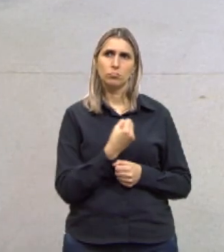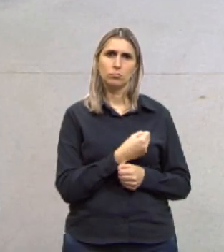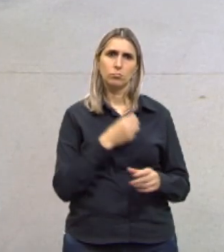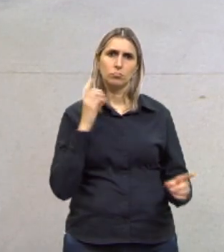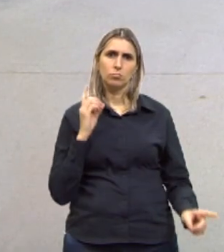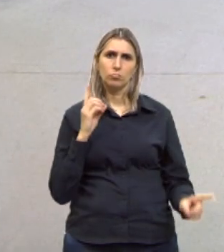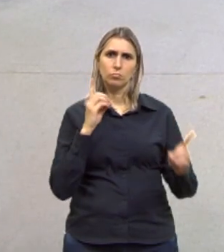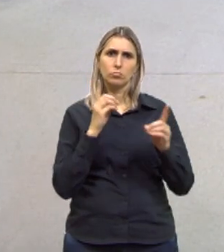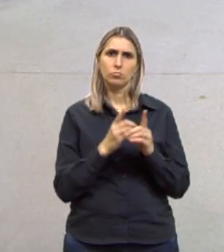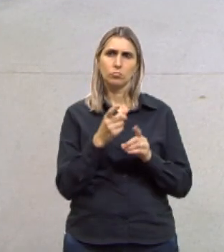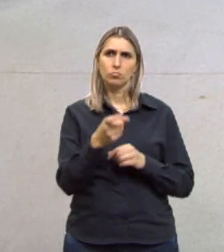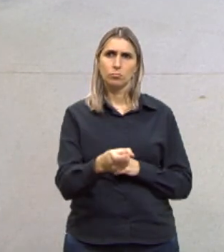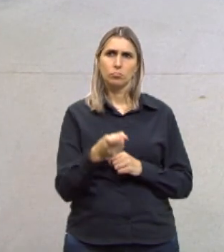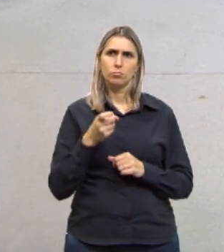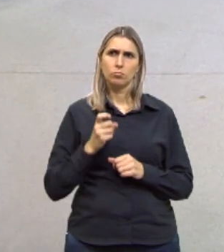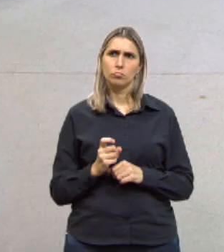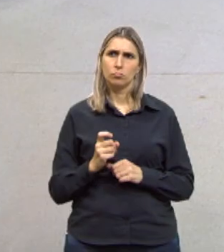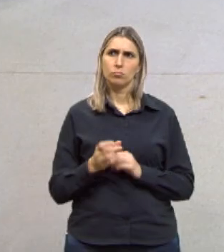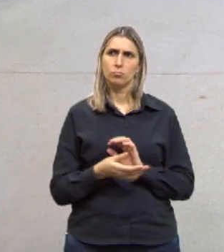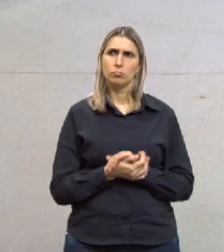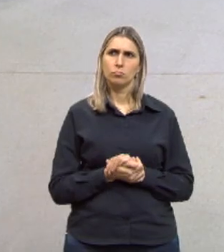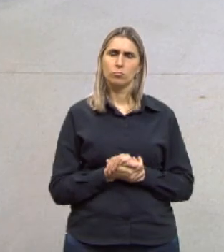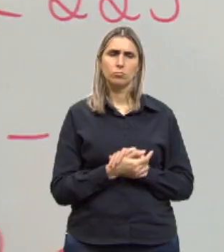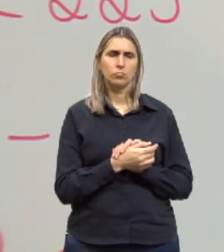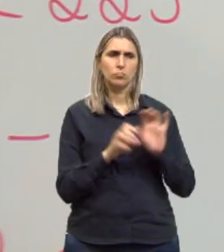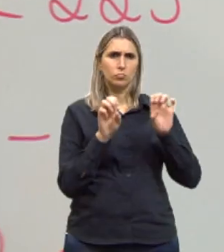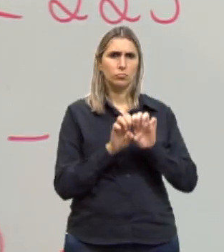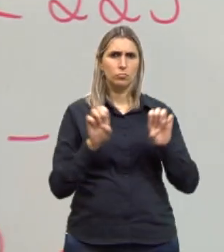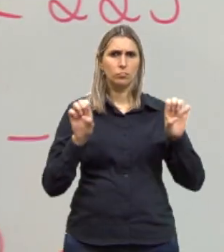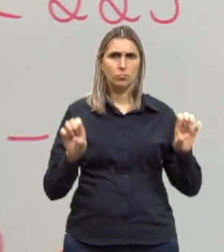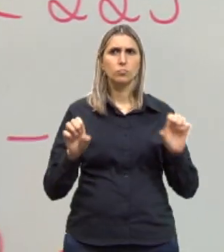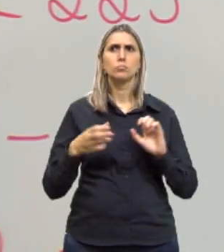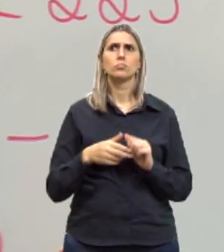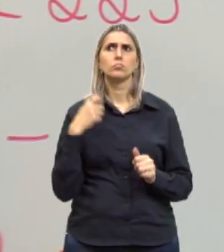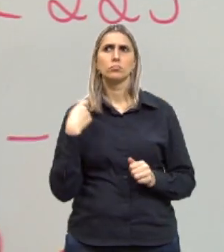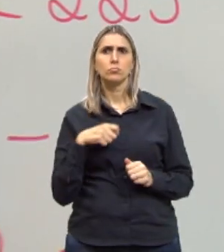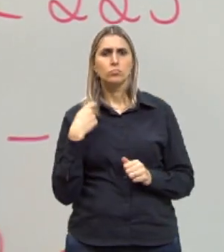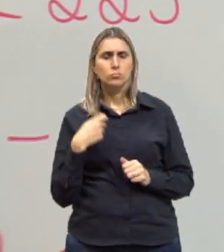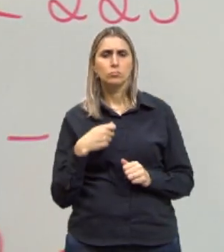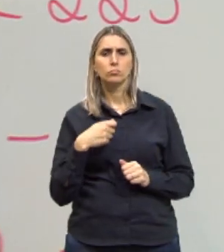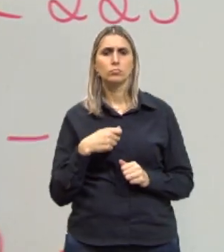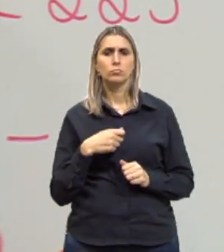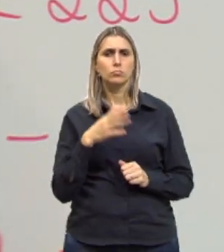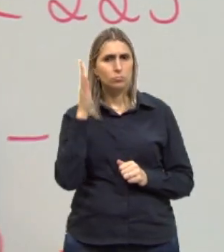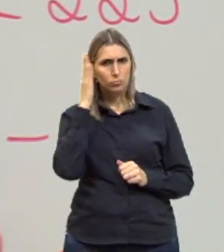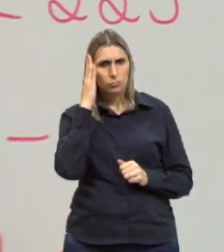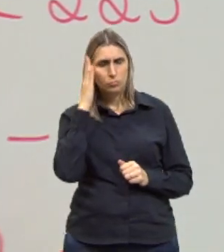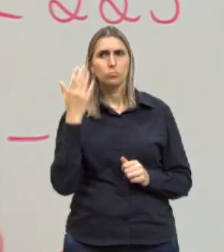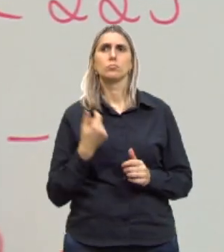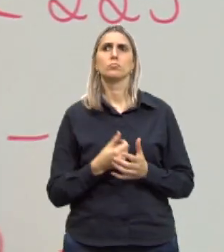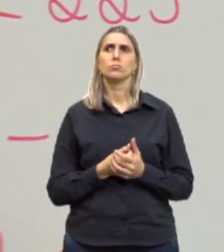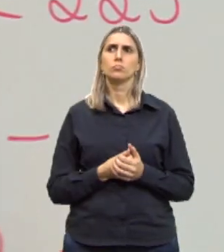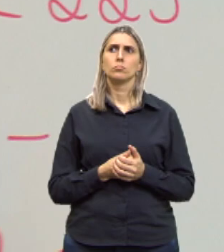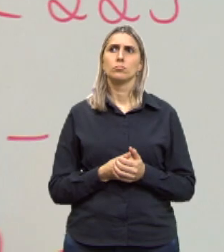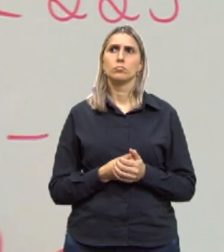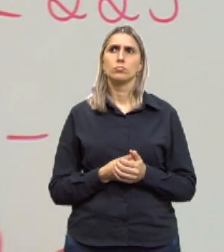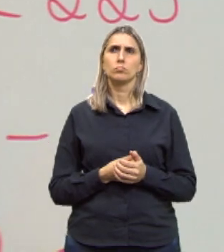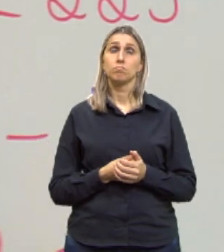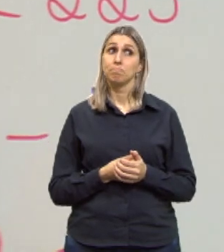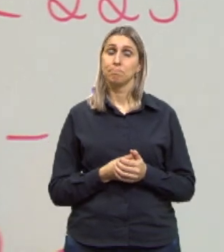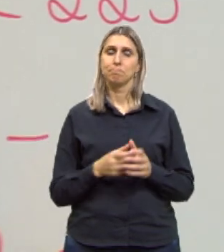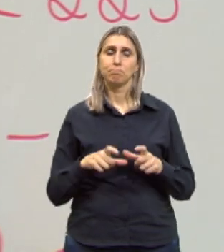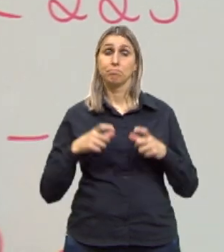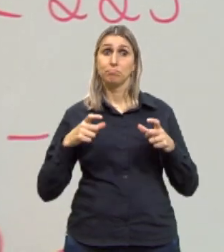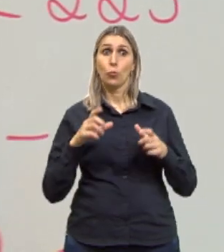encontrei do x, lá da nossa equação. Então, nós precisamos verificar. E aí, eu sou exagerada,